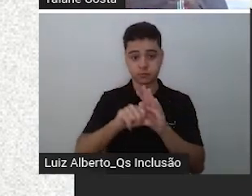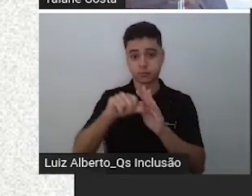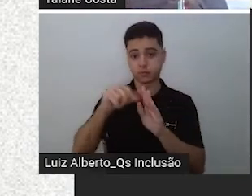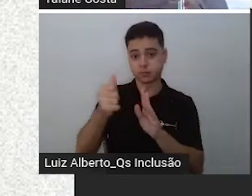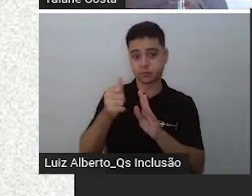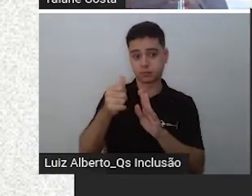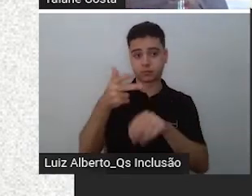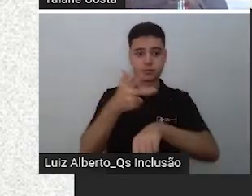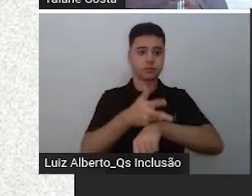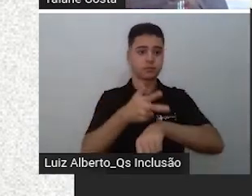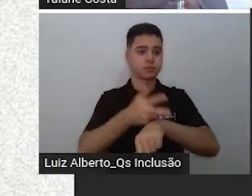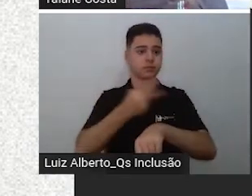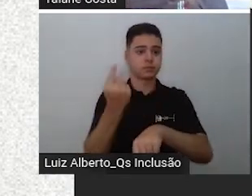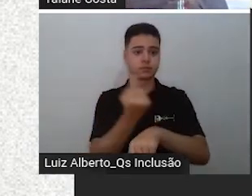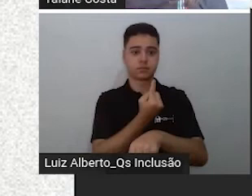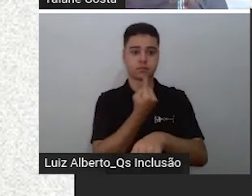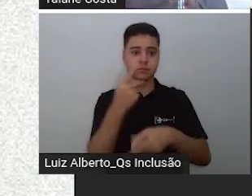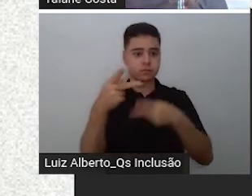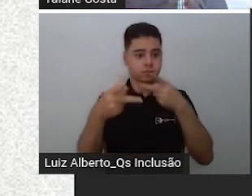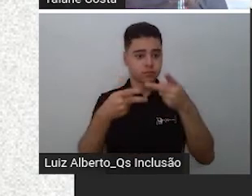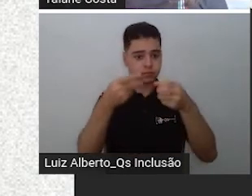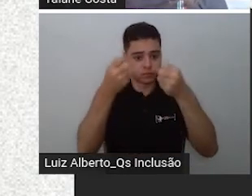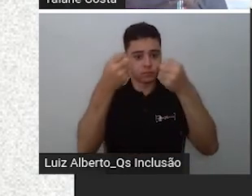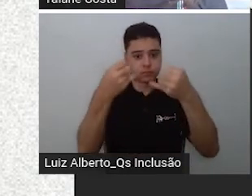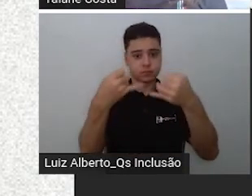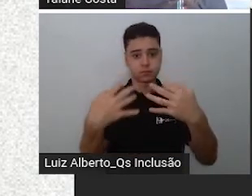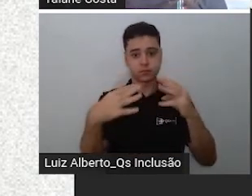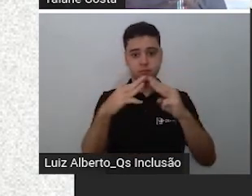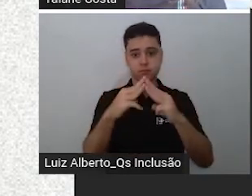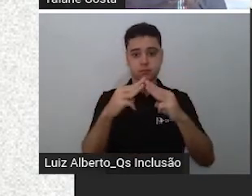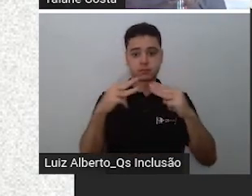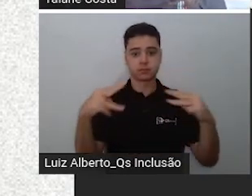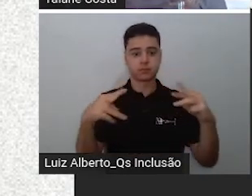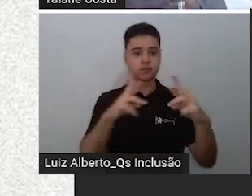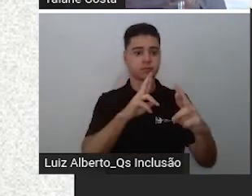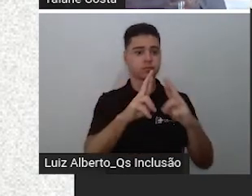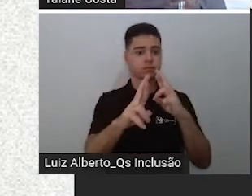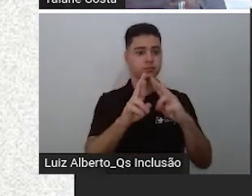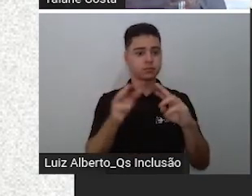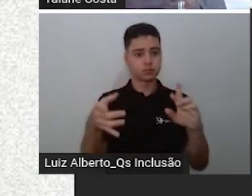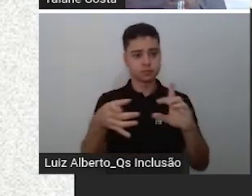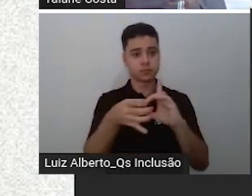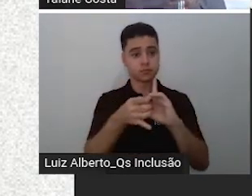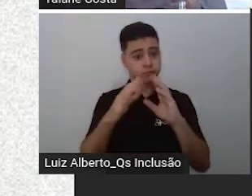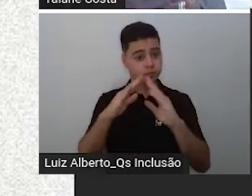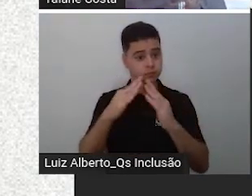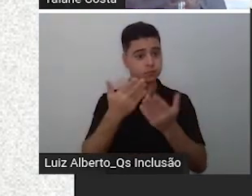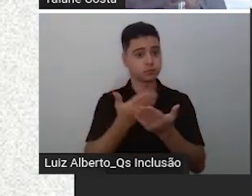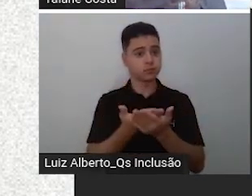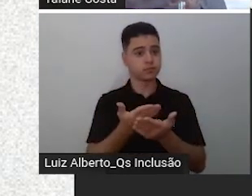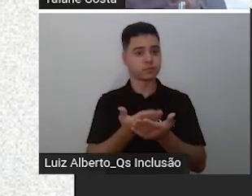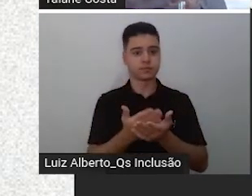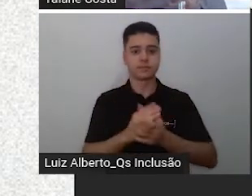falar sobre o museu e a relação com a escola.